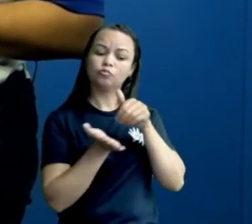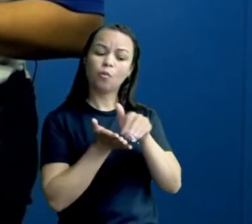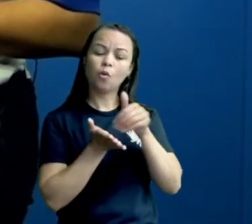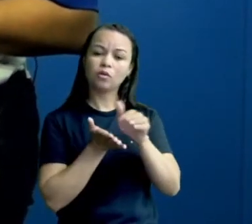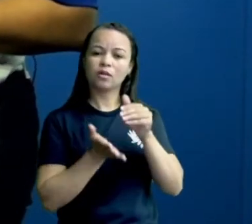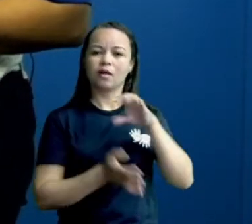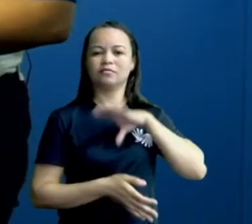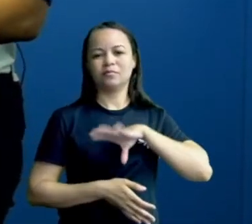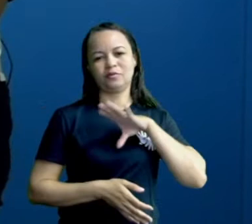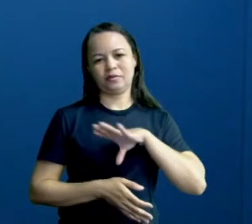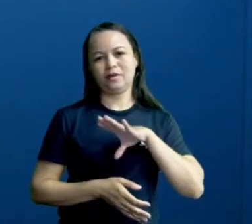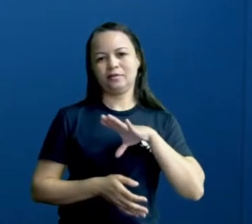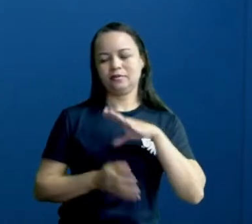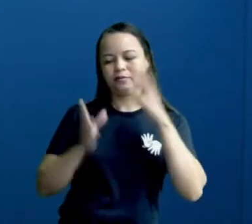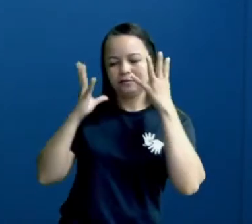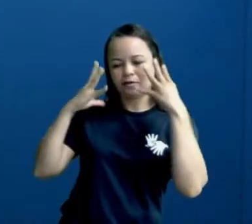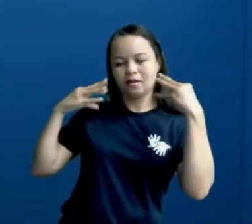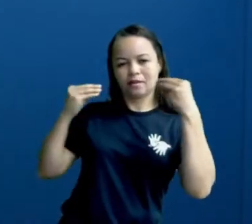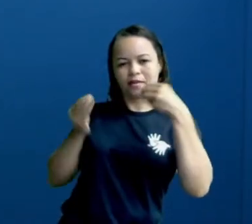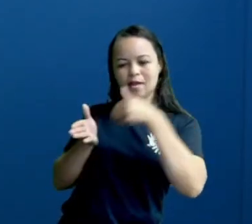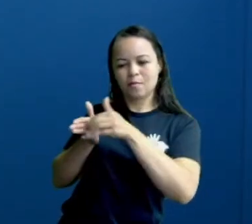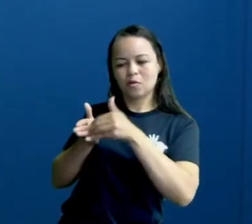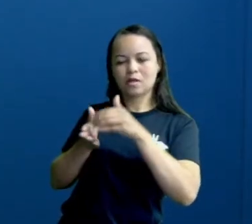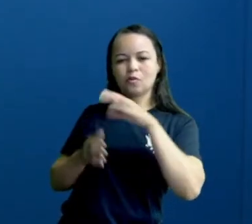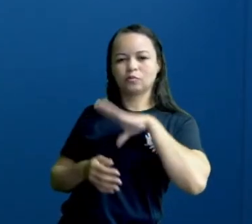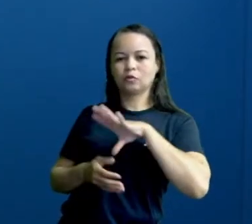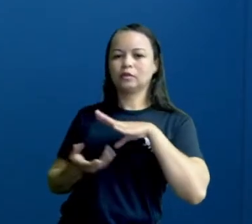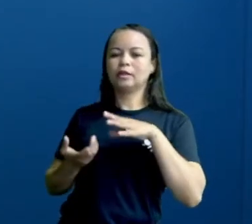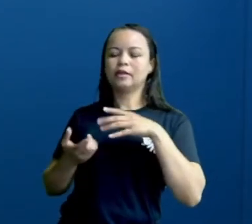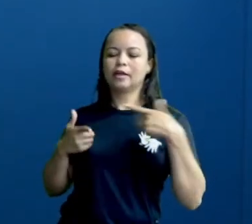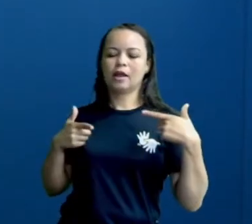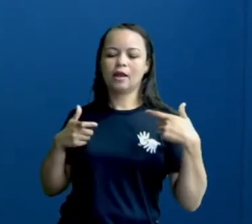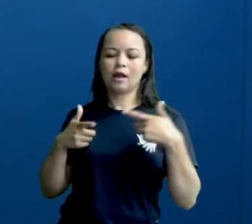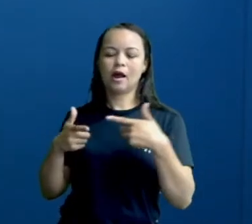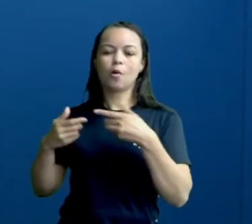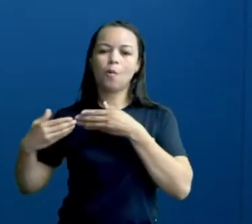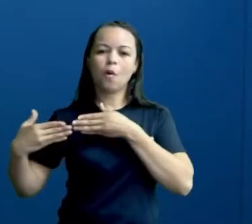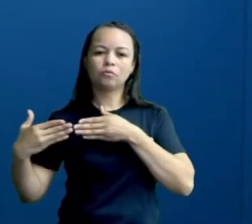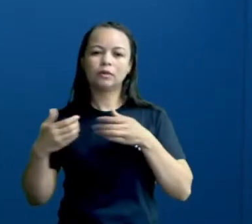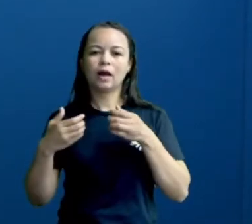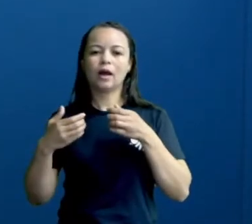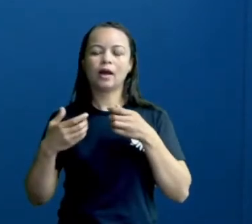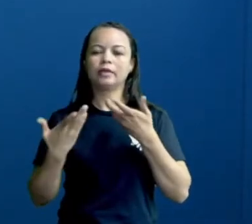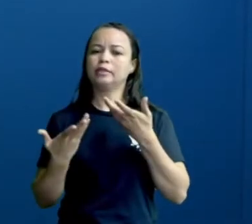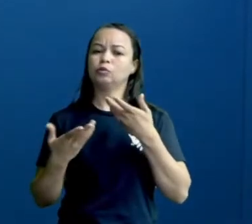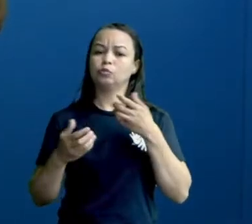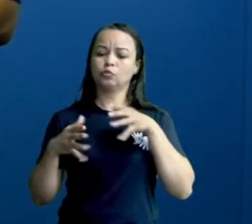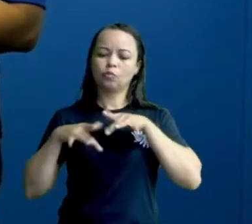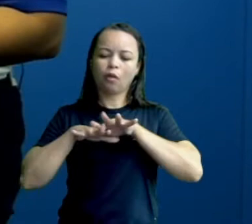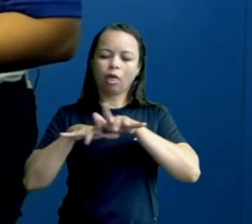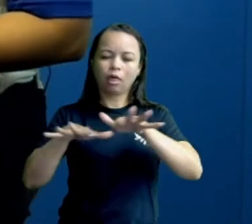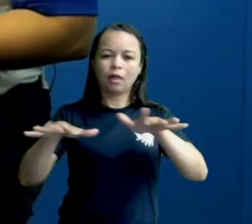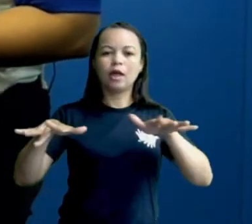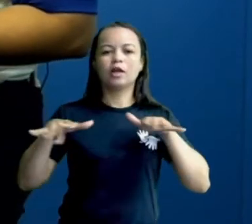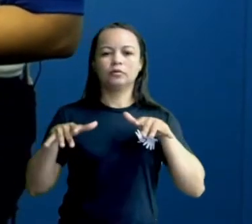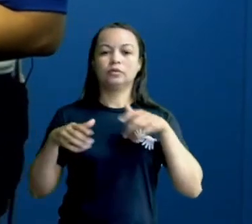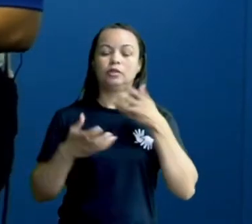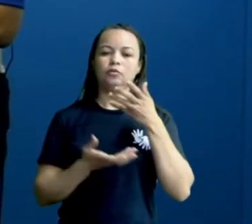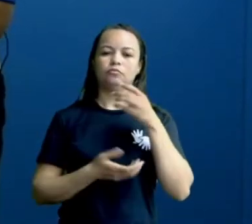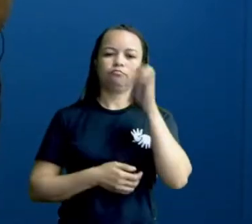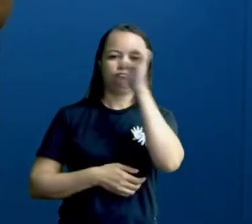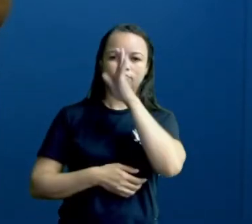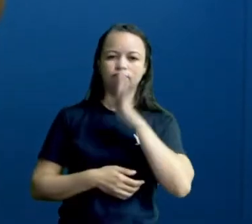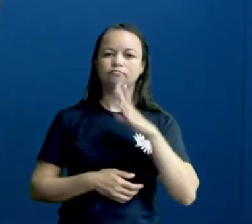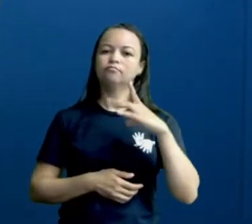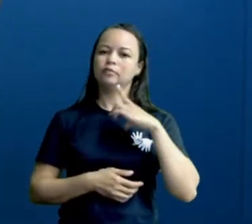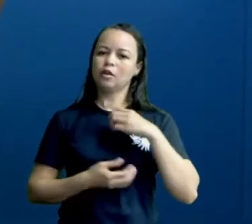portugueses daqui e dominar a terra para eles, para poder explorar o Brasil e tudo que o Brasil tinha para oferecer. Mas aí começou